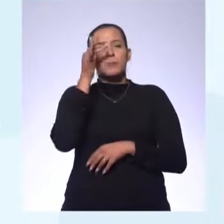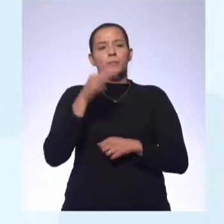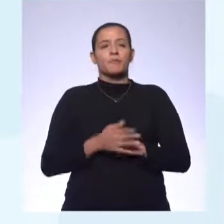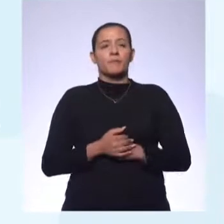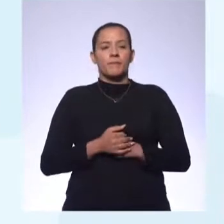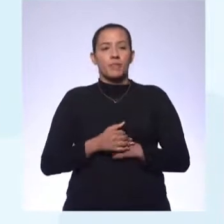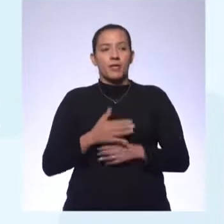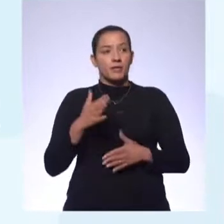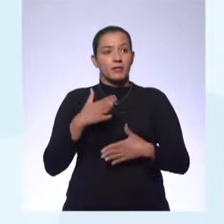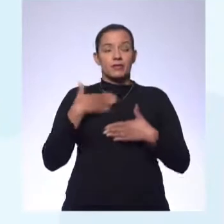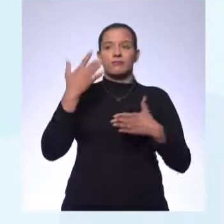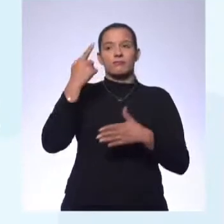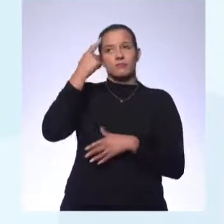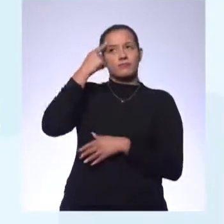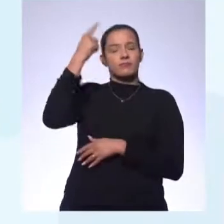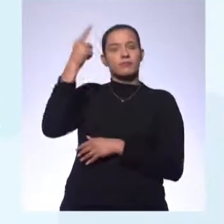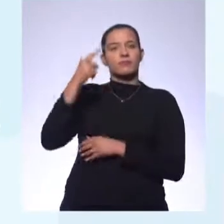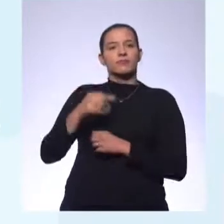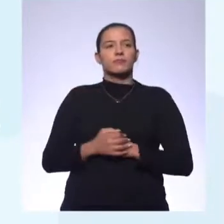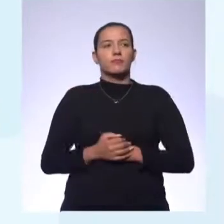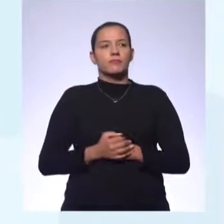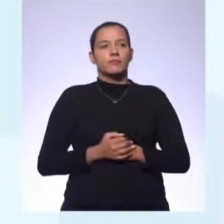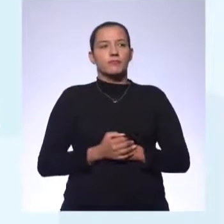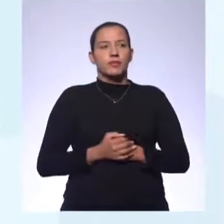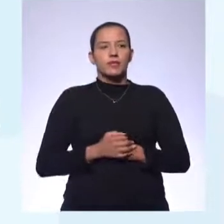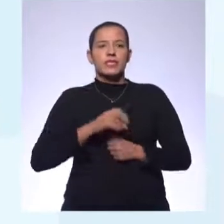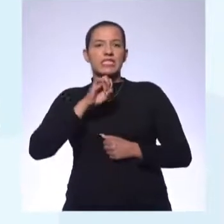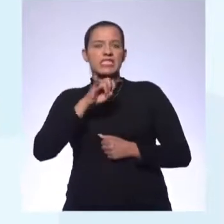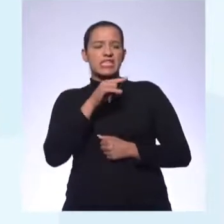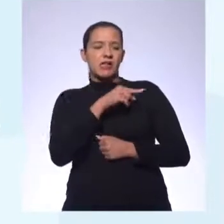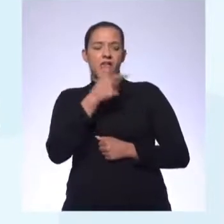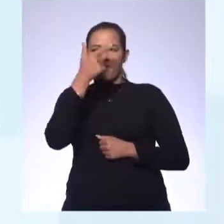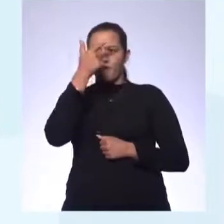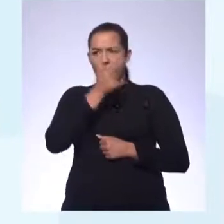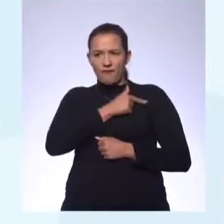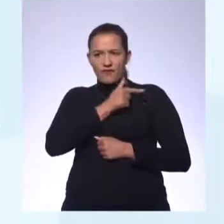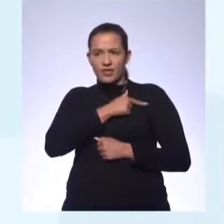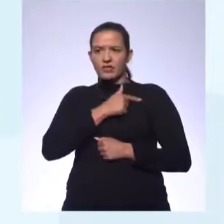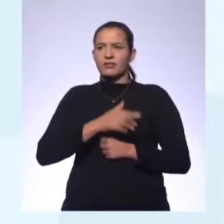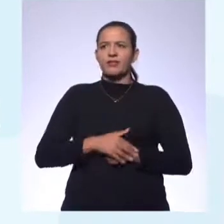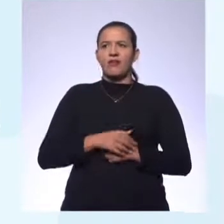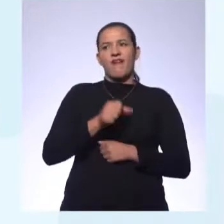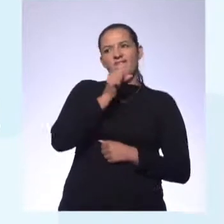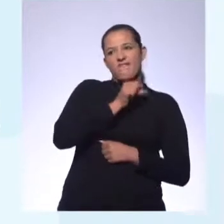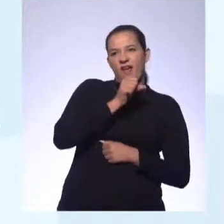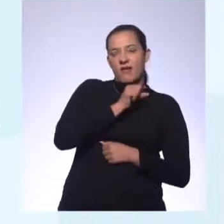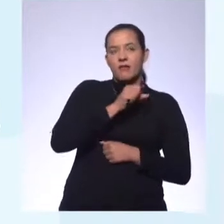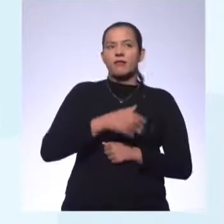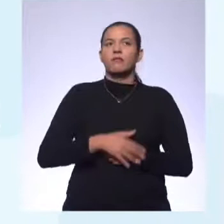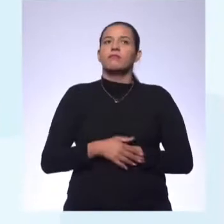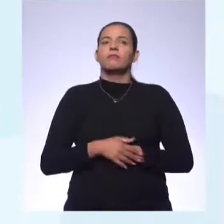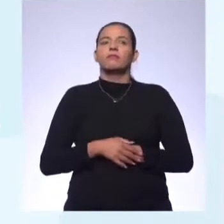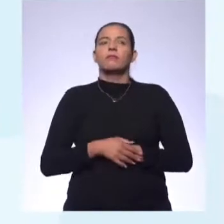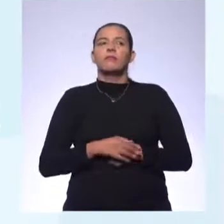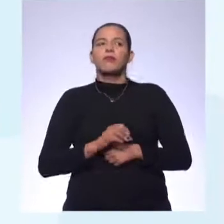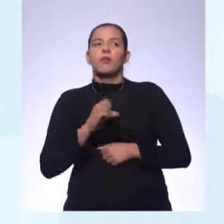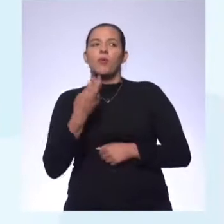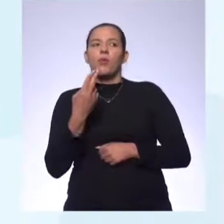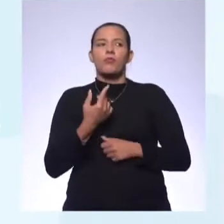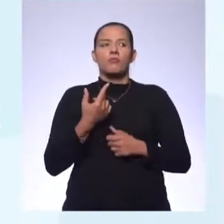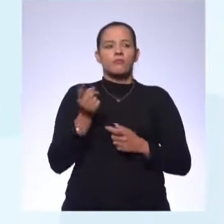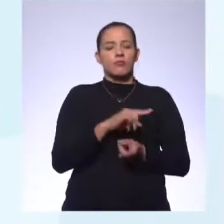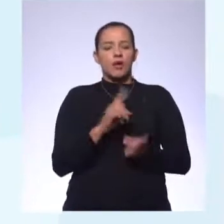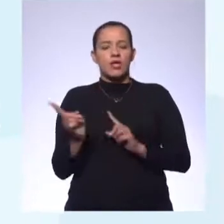De repente veio uma ideia. Se fosse feia, se fosse velha, se fosse uma e outra